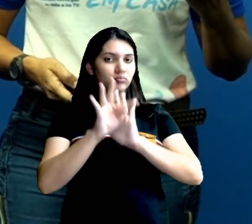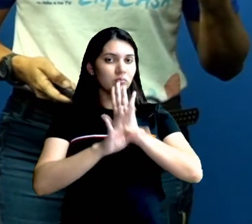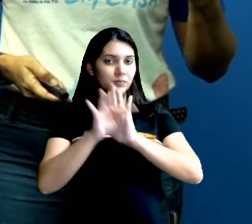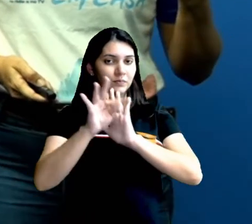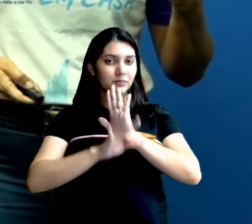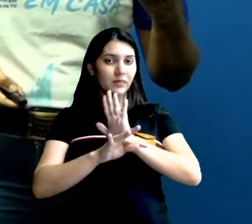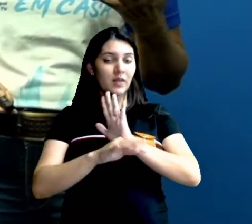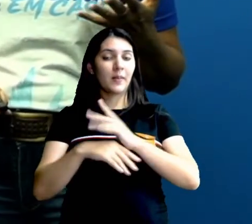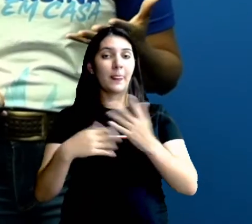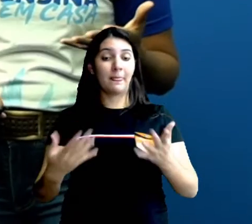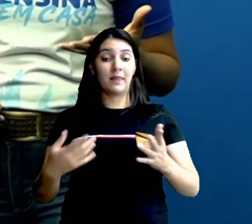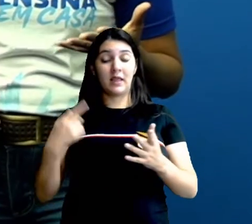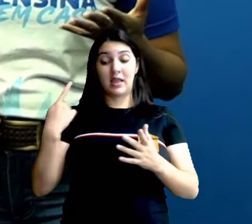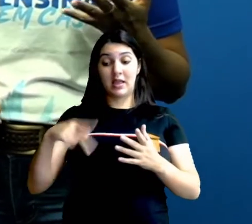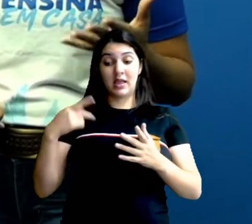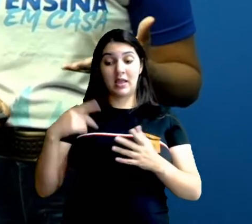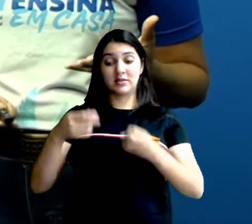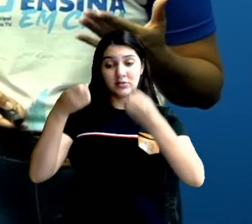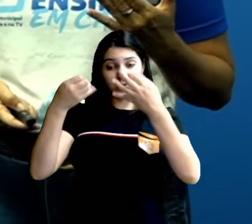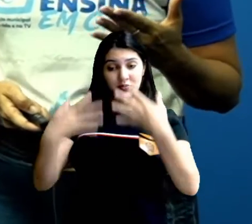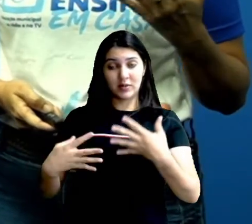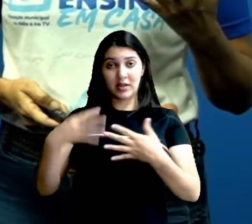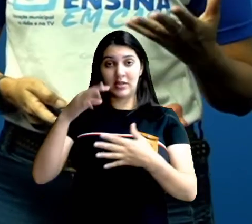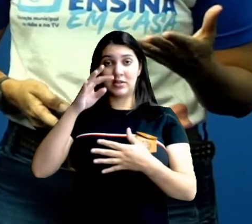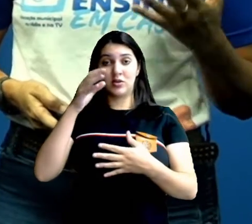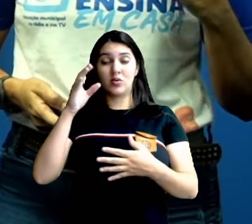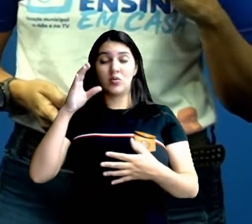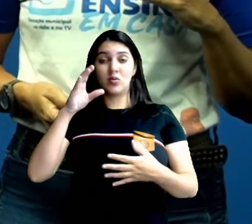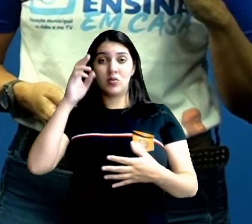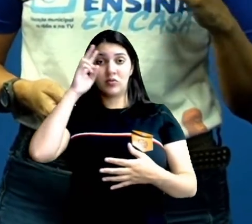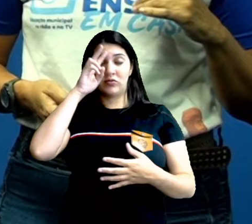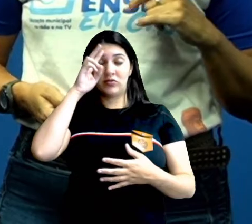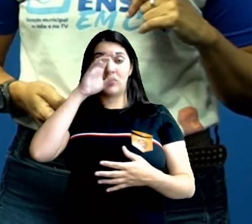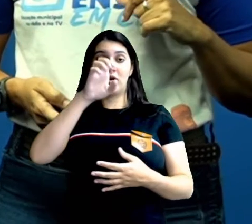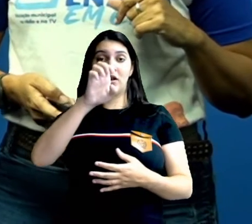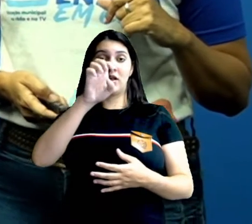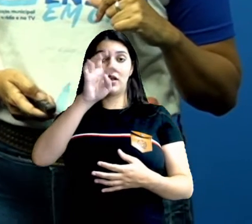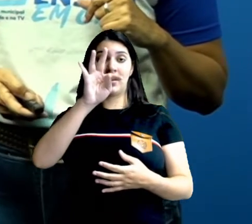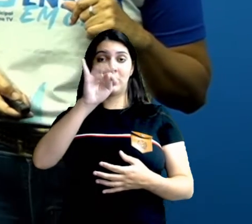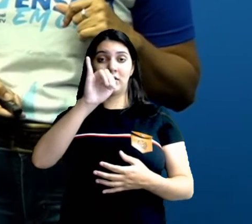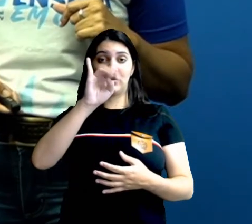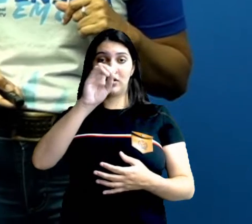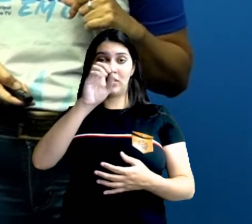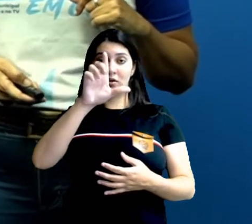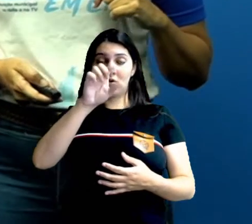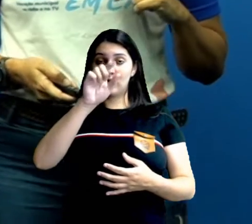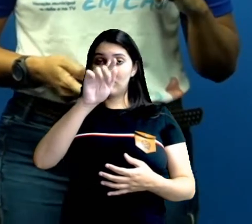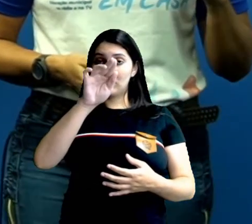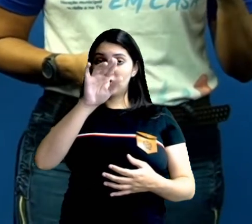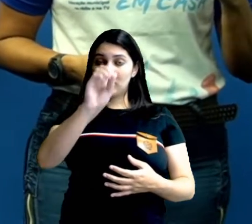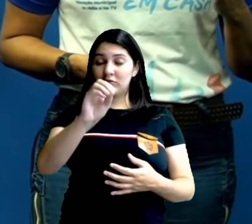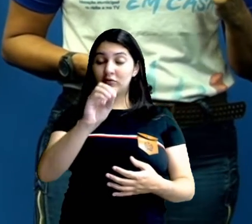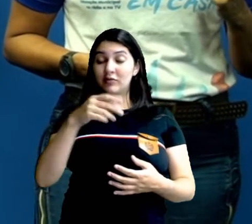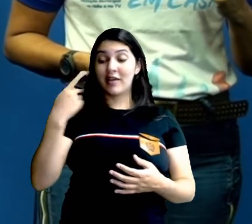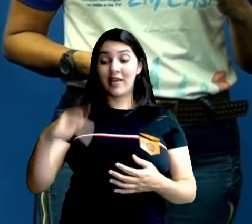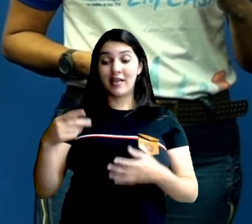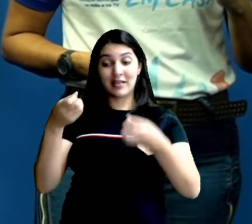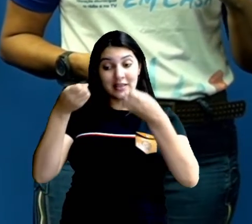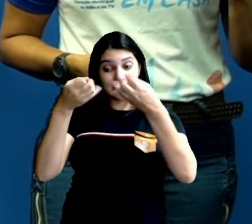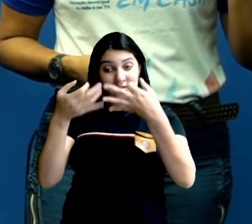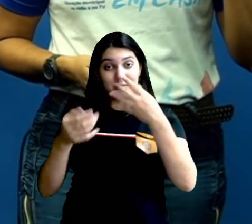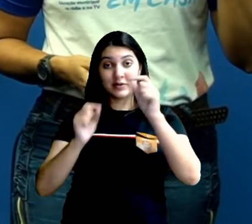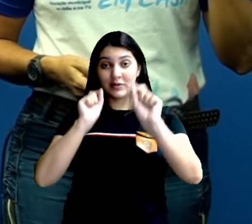texto, né, esse conto etiológico, agora vocês já sabem o que é um conto etiológico, tá? Ele explica